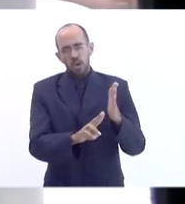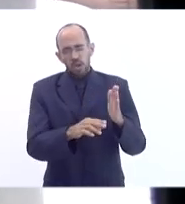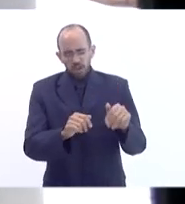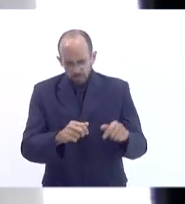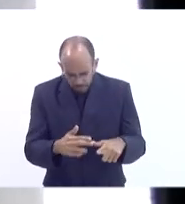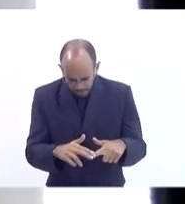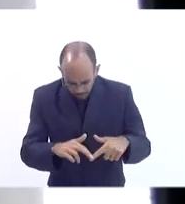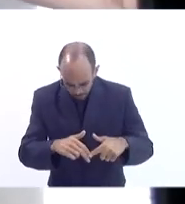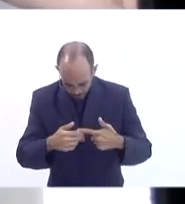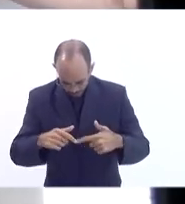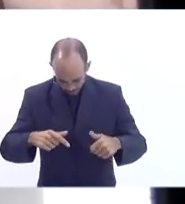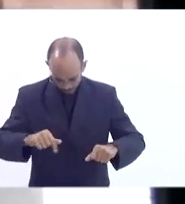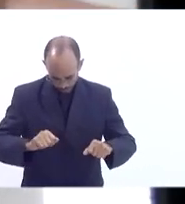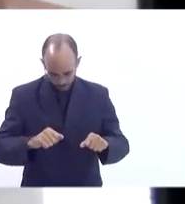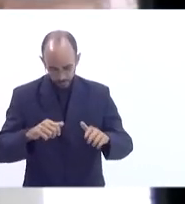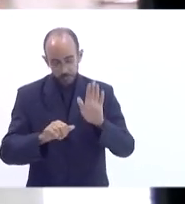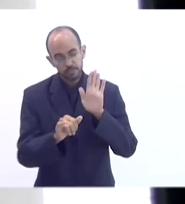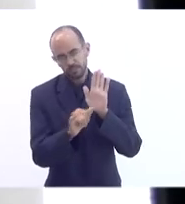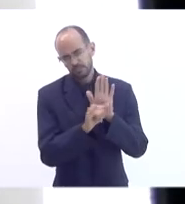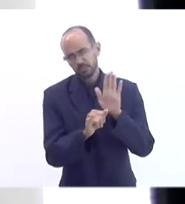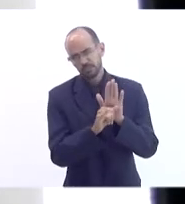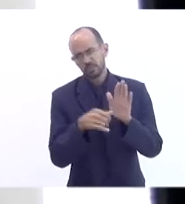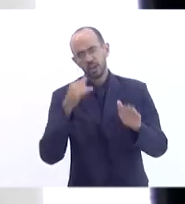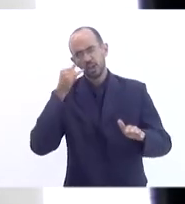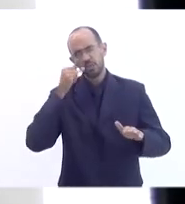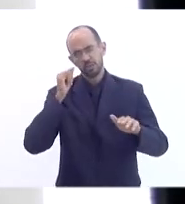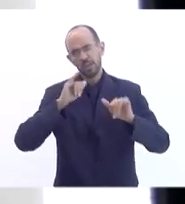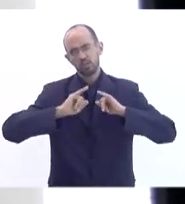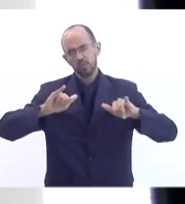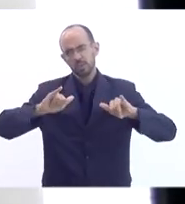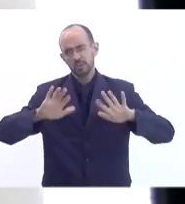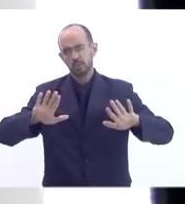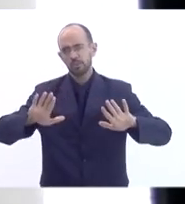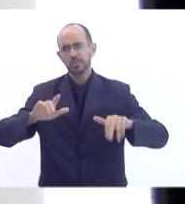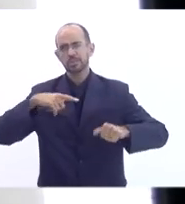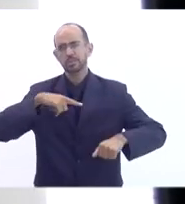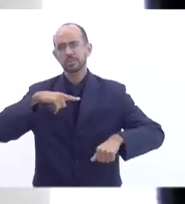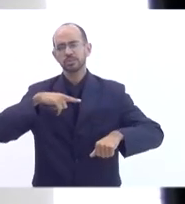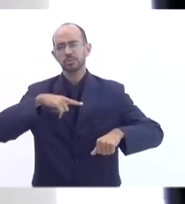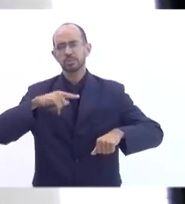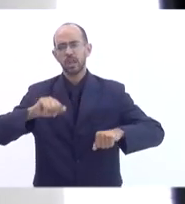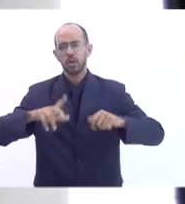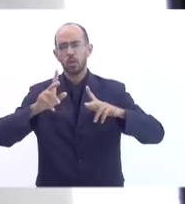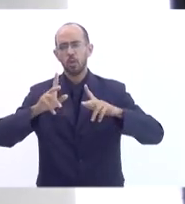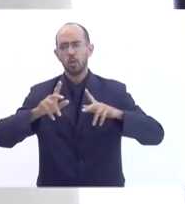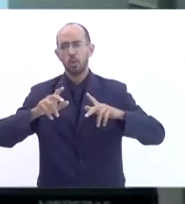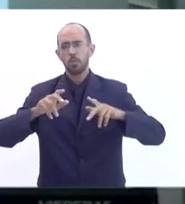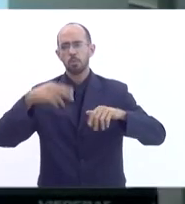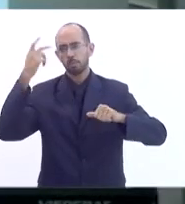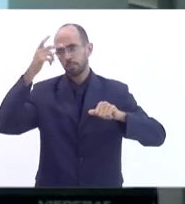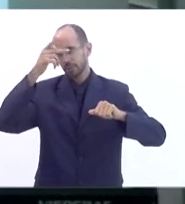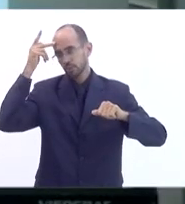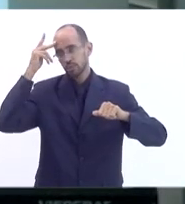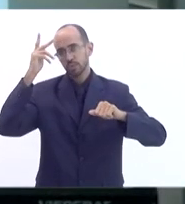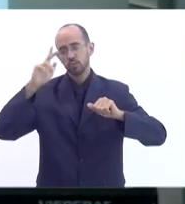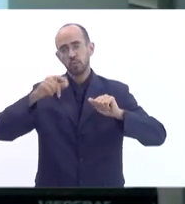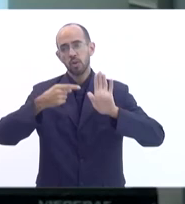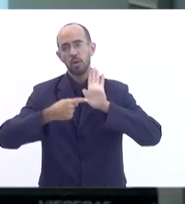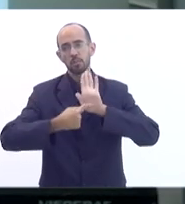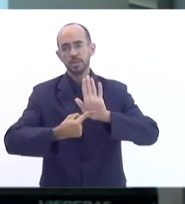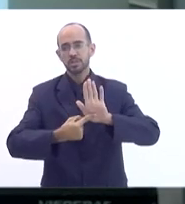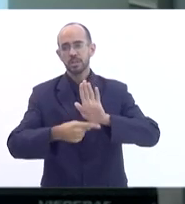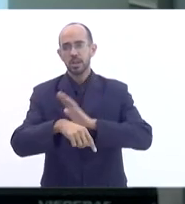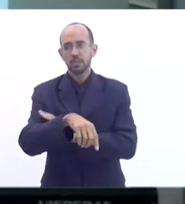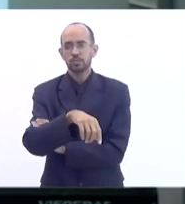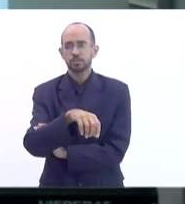as pessoas Então nós temos candidatos com as mesmas situações em que foram apresentados aos Efapi então